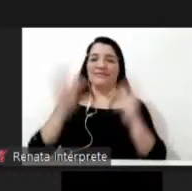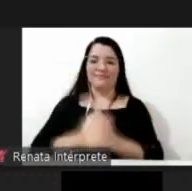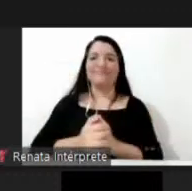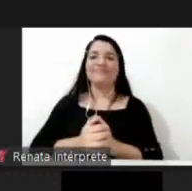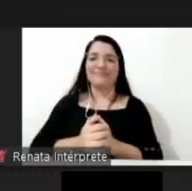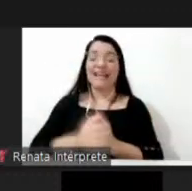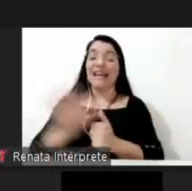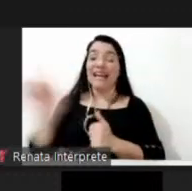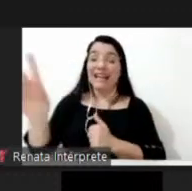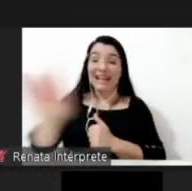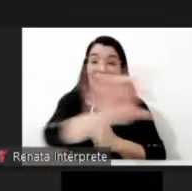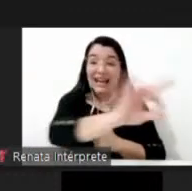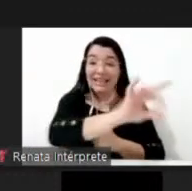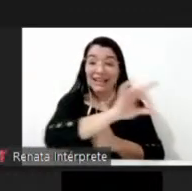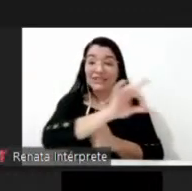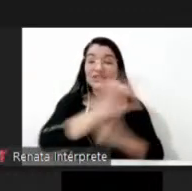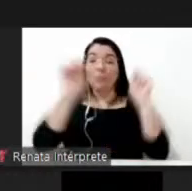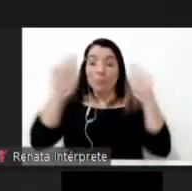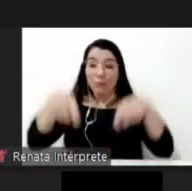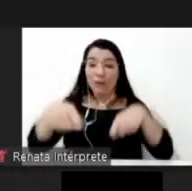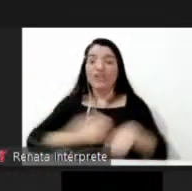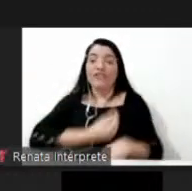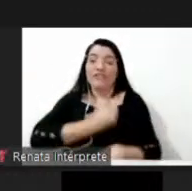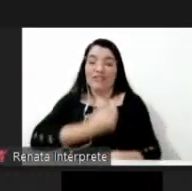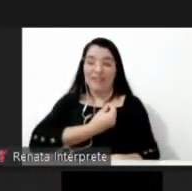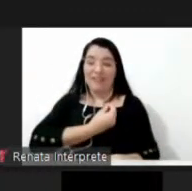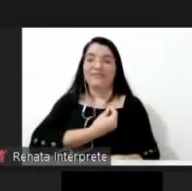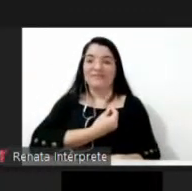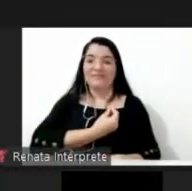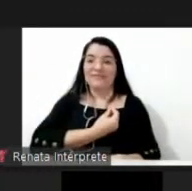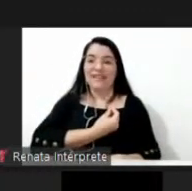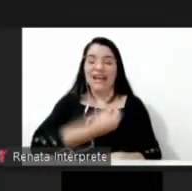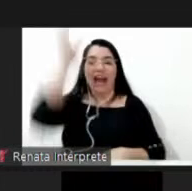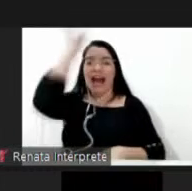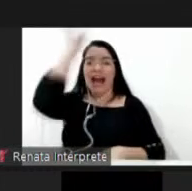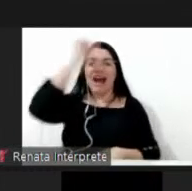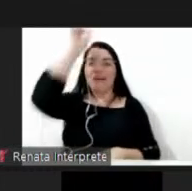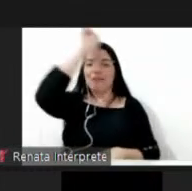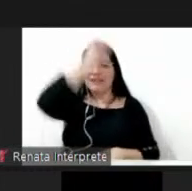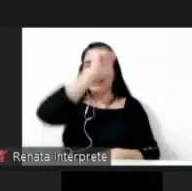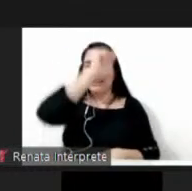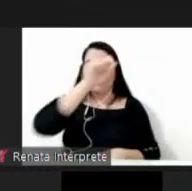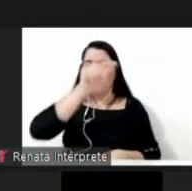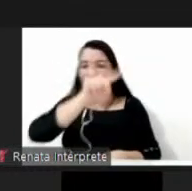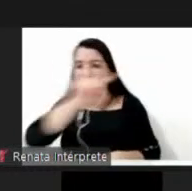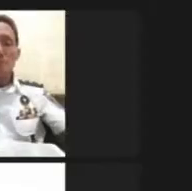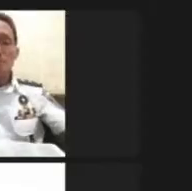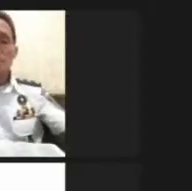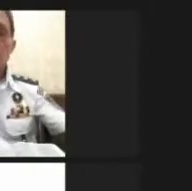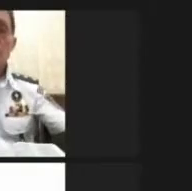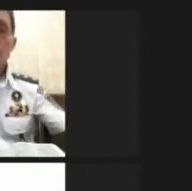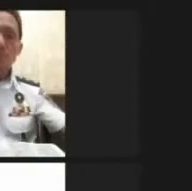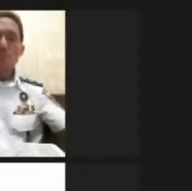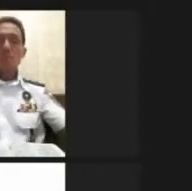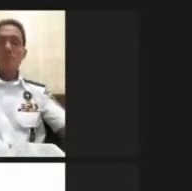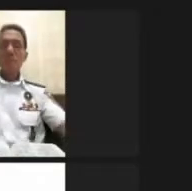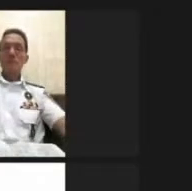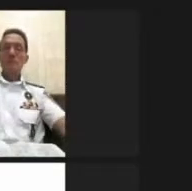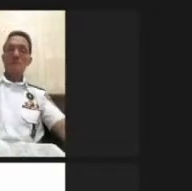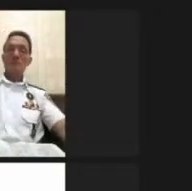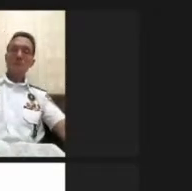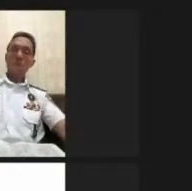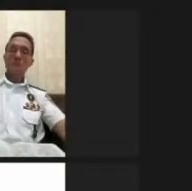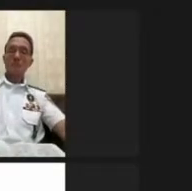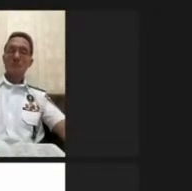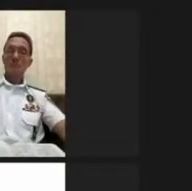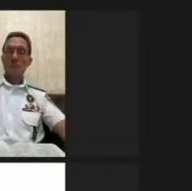de nós possamos viver e aprender com vocês que hoje são homenageados. Quero, assim, mais uma